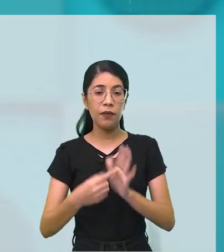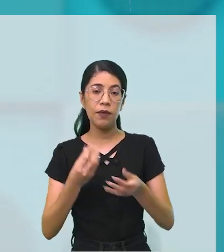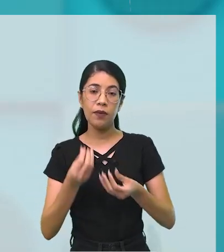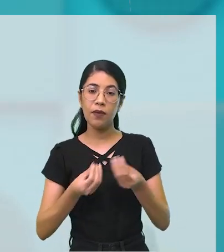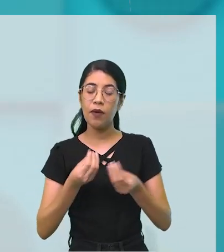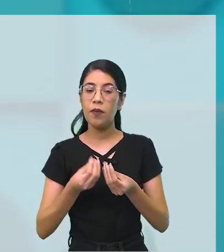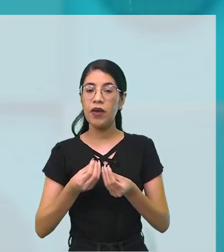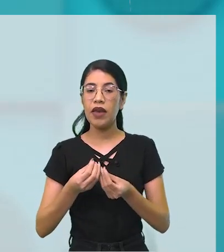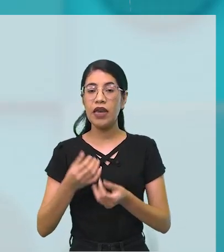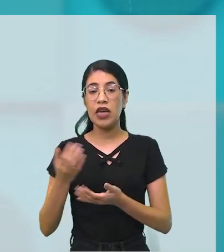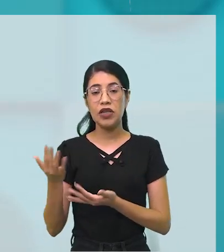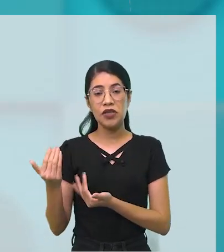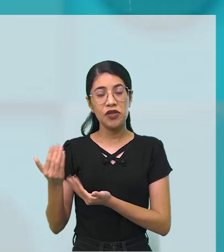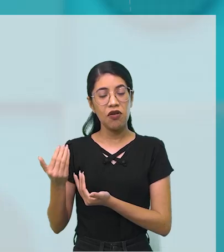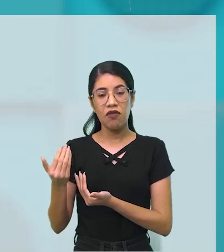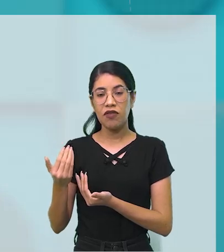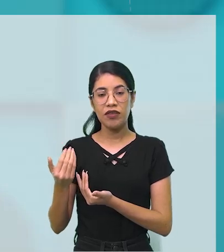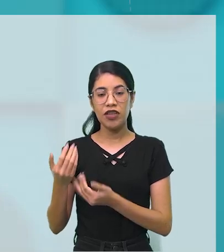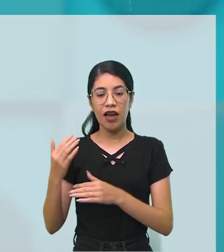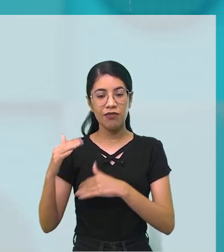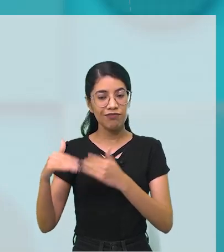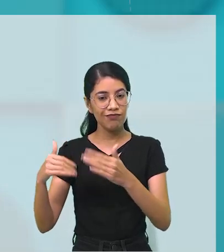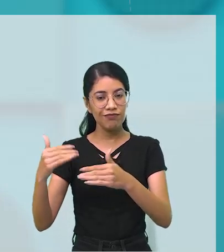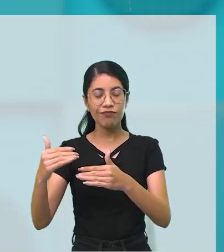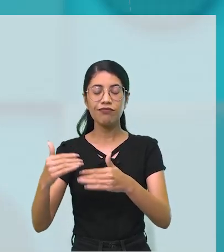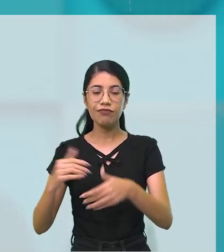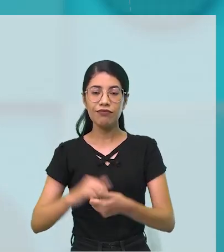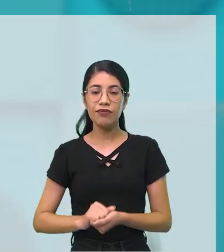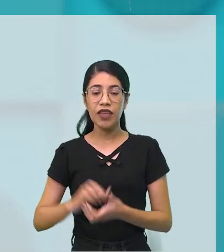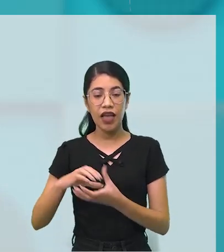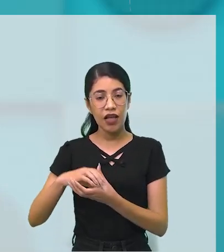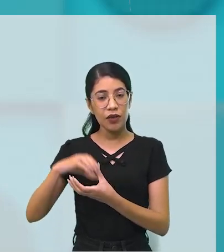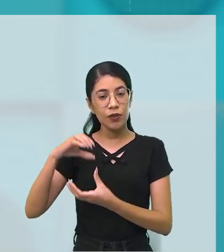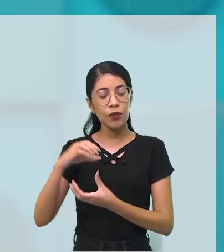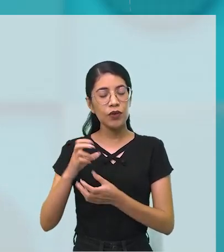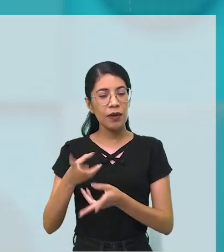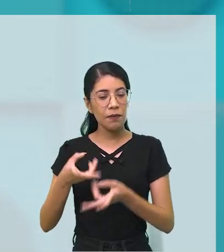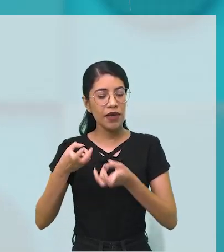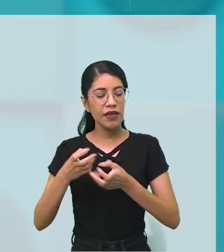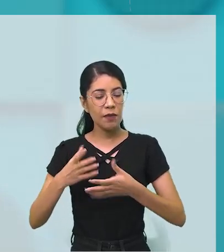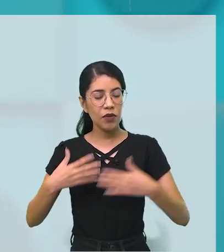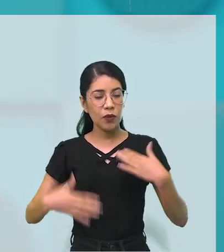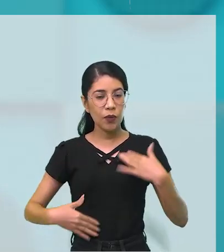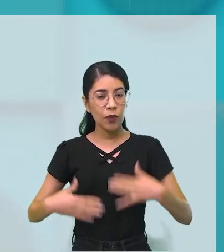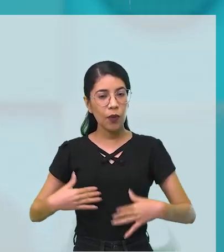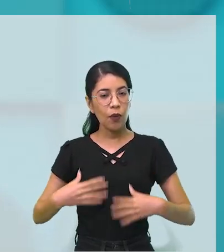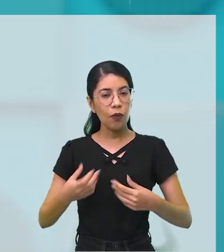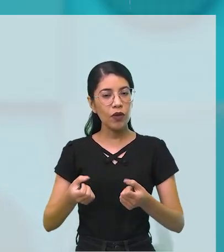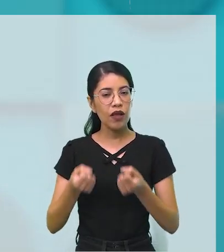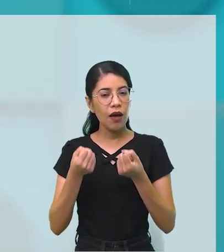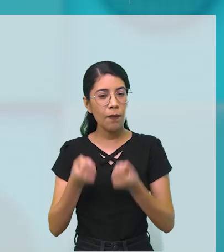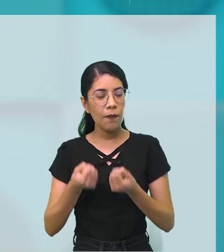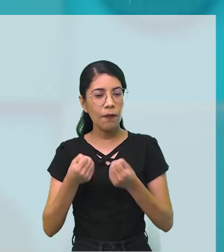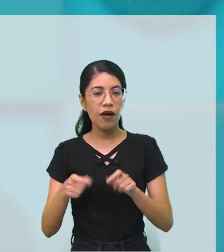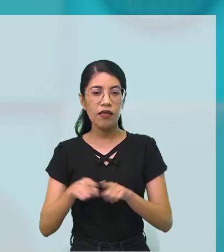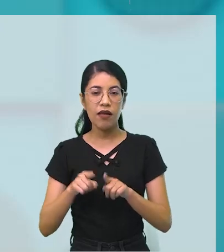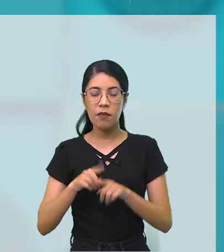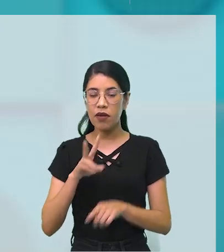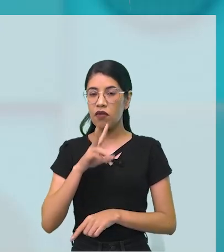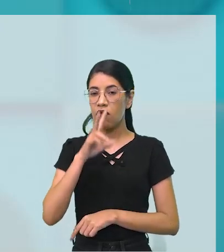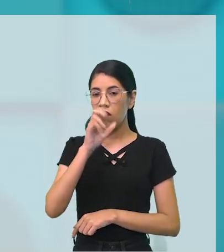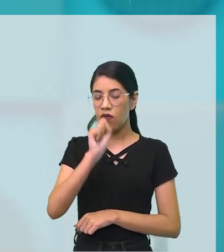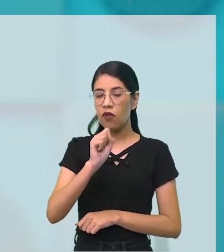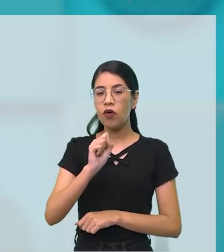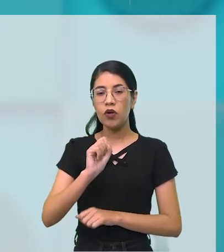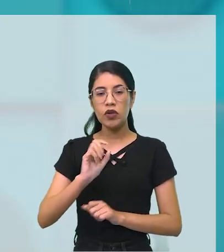está mais tão jovem. É visível no seu corpo, na sua força, você não tem mais a mesma força, a